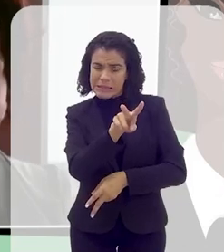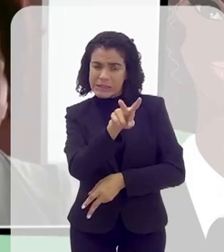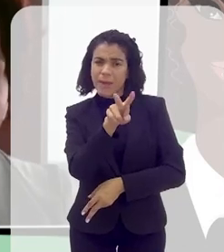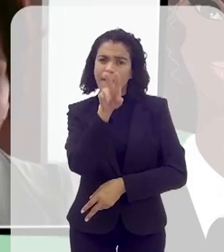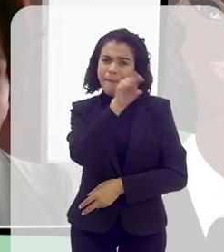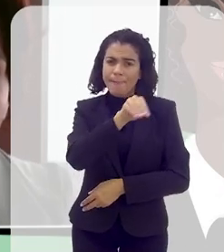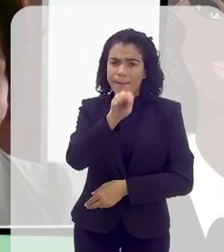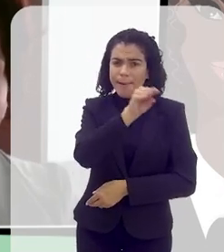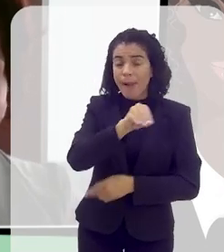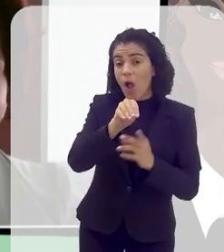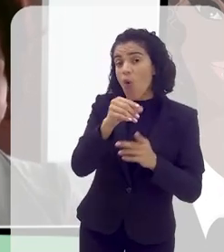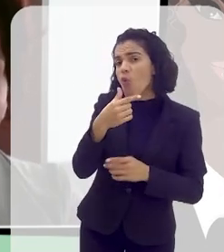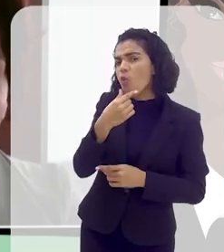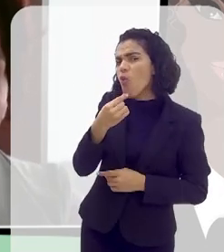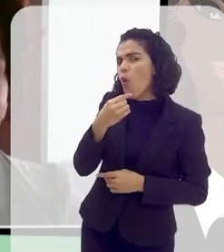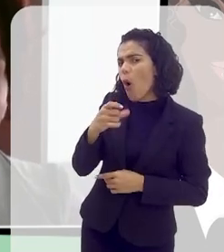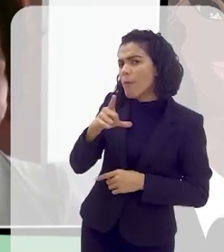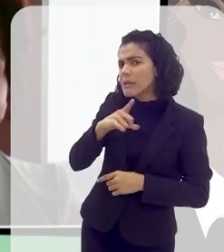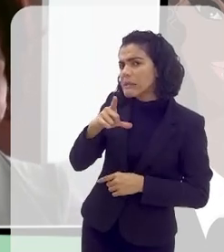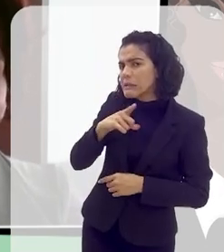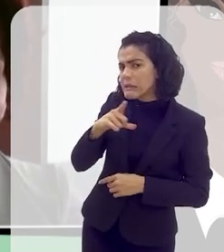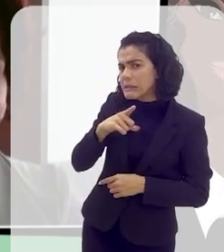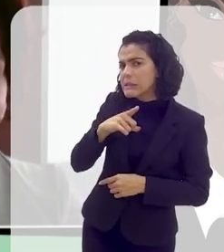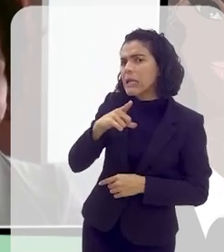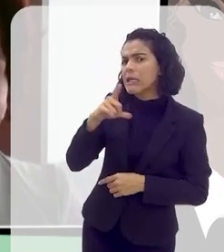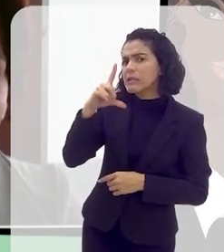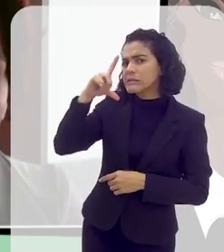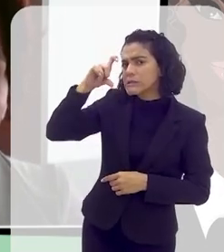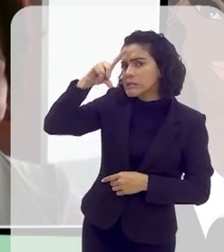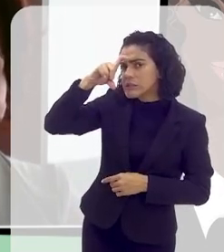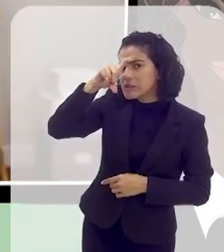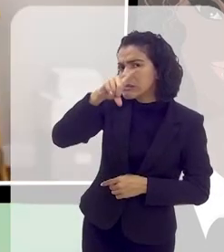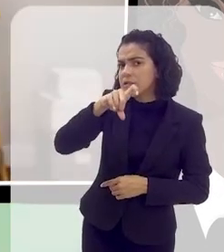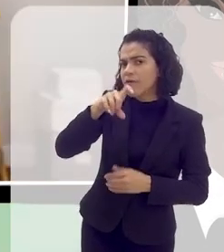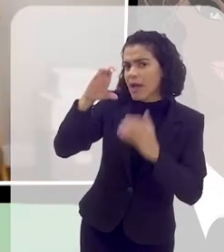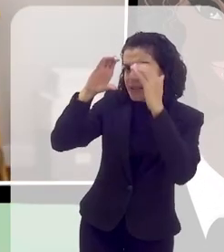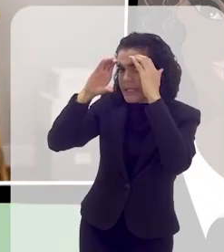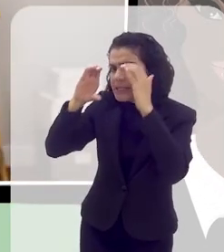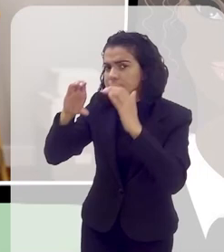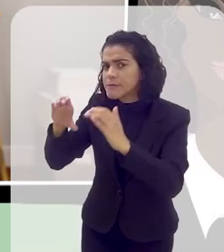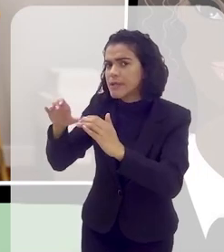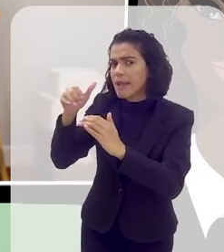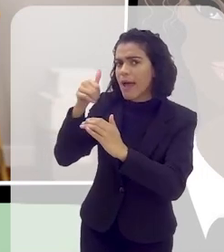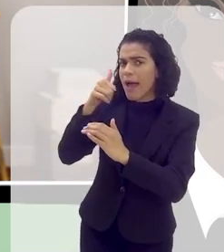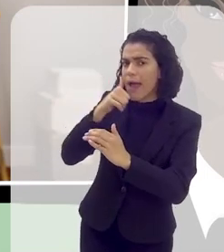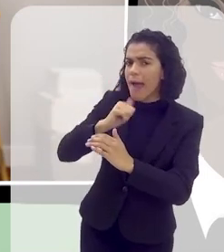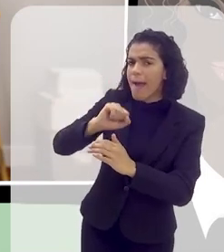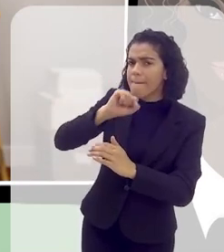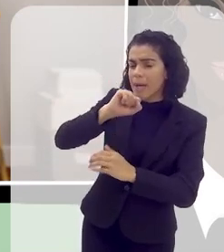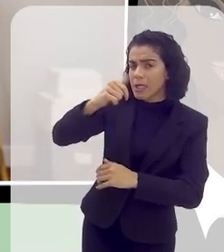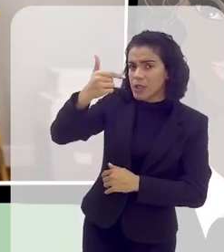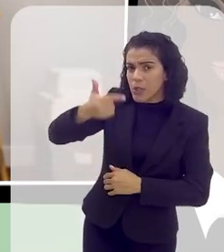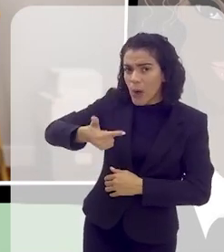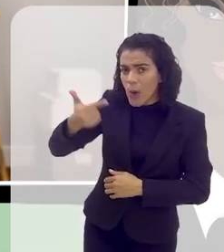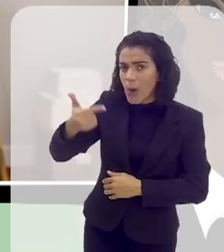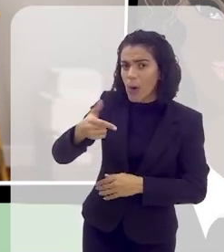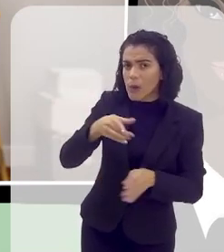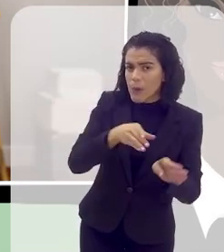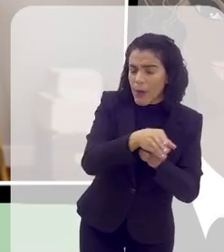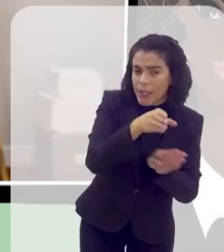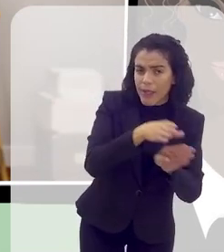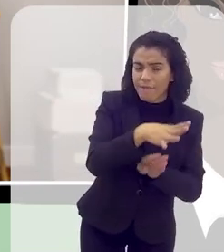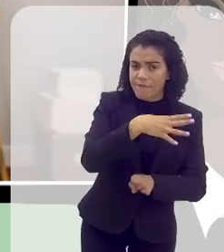sua fala, quando você fala o homem tem o pai, né, tem dificuldade de legitimar, tem